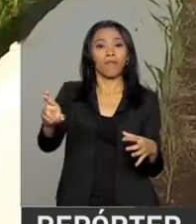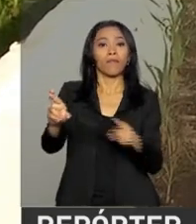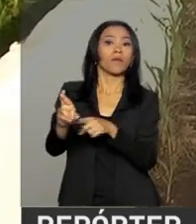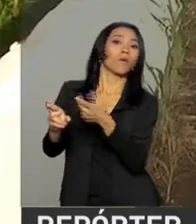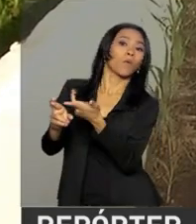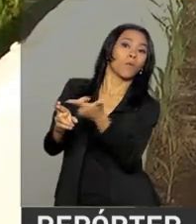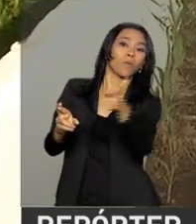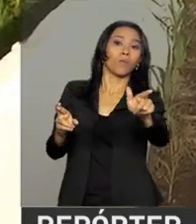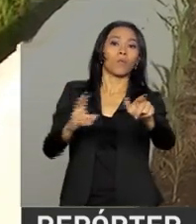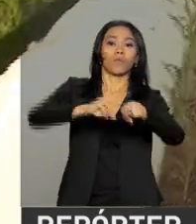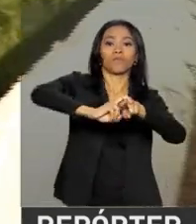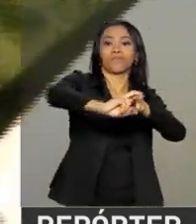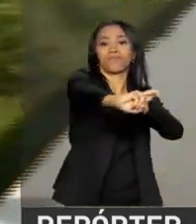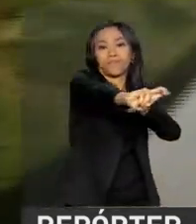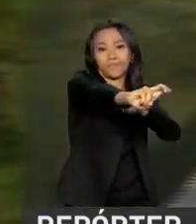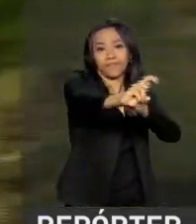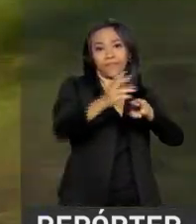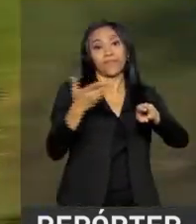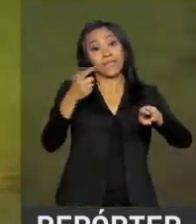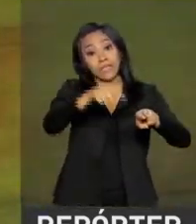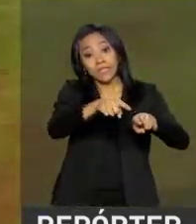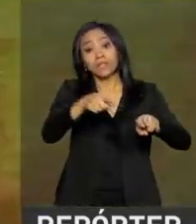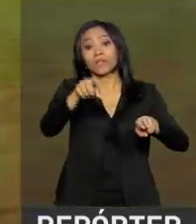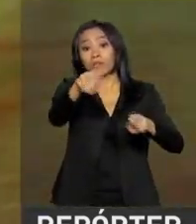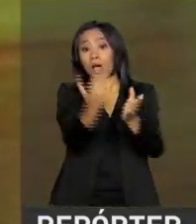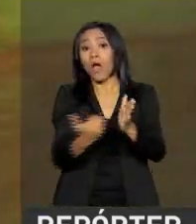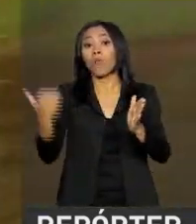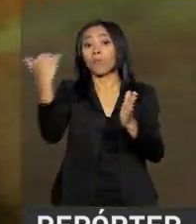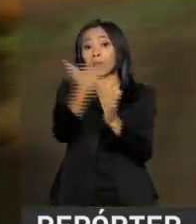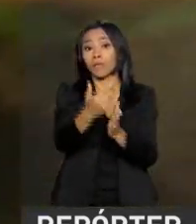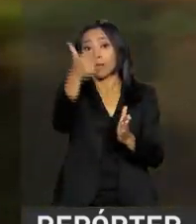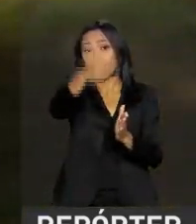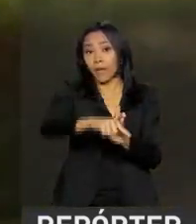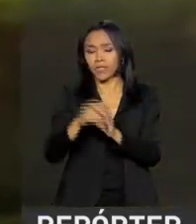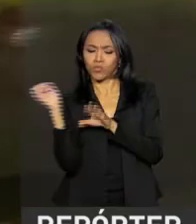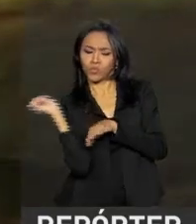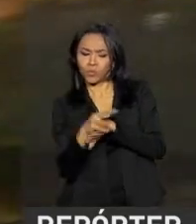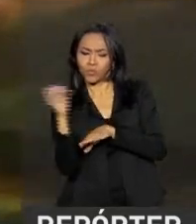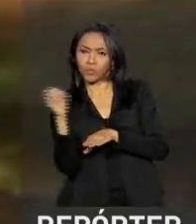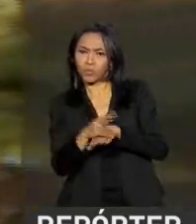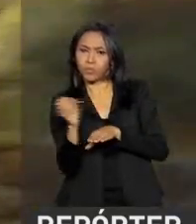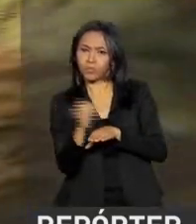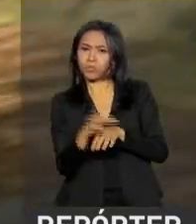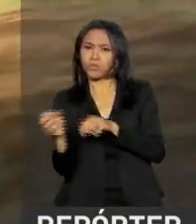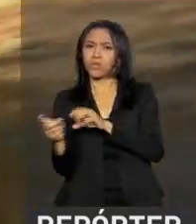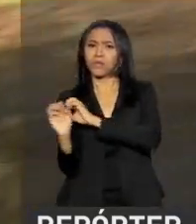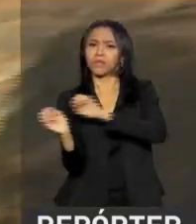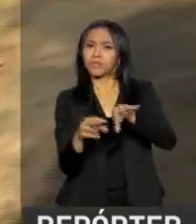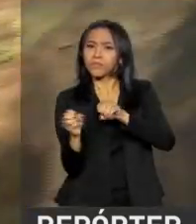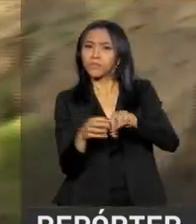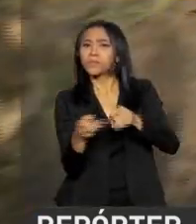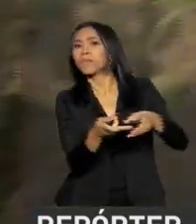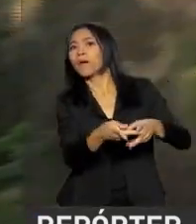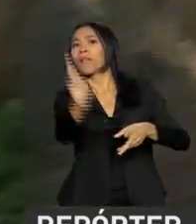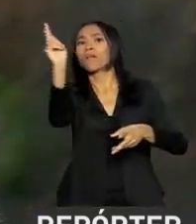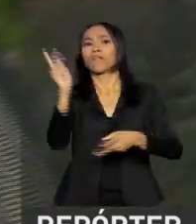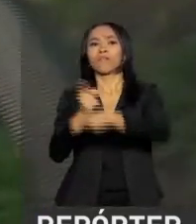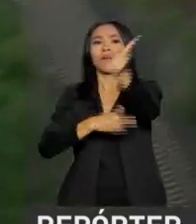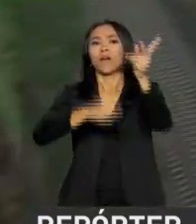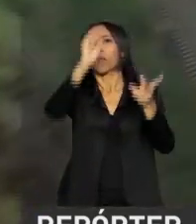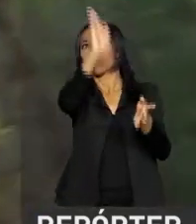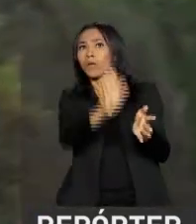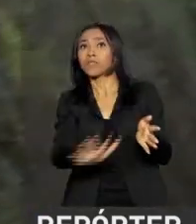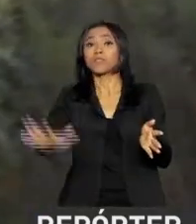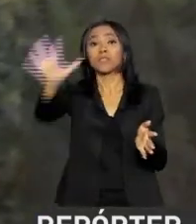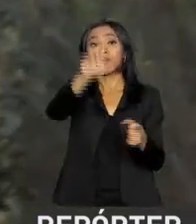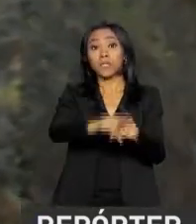ferrovia isso pode aumentar o escoamento dos produtos agropecuários para os mercados interno e externo